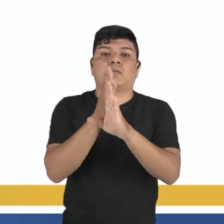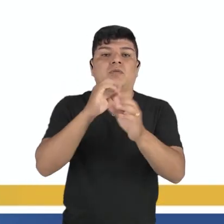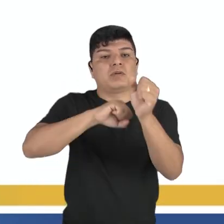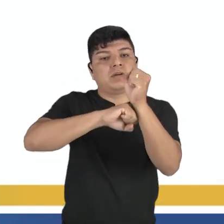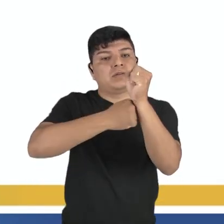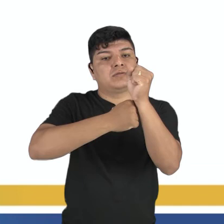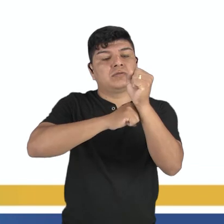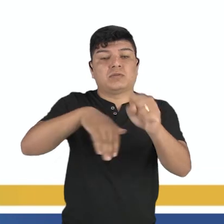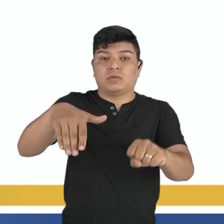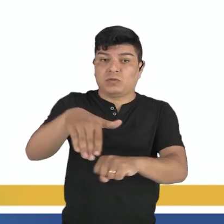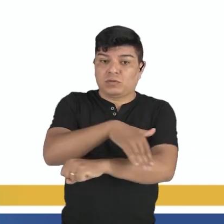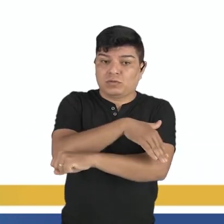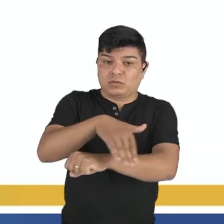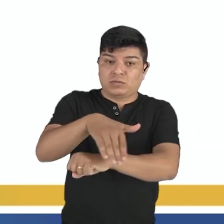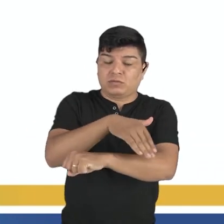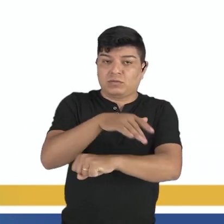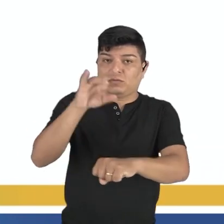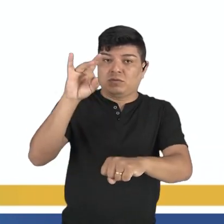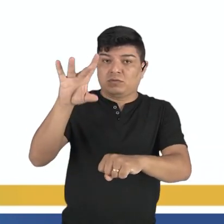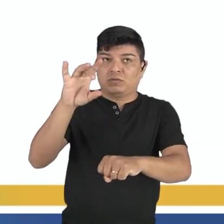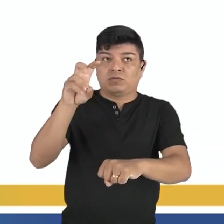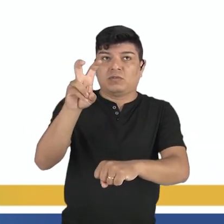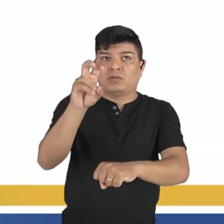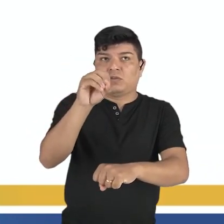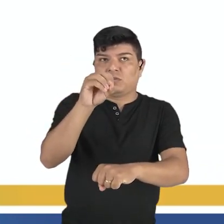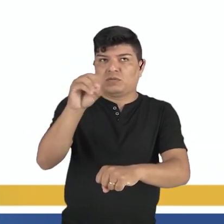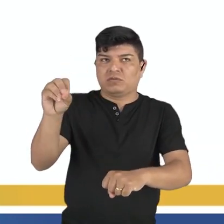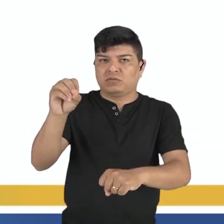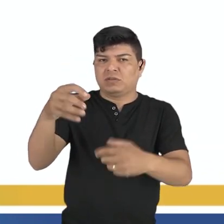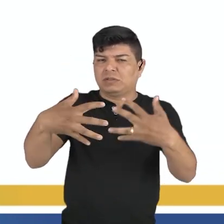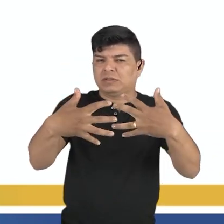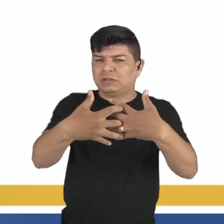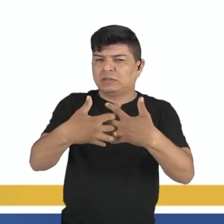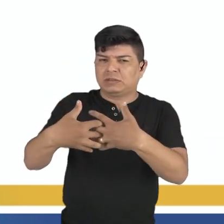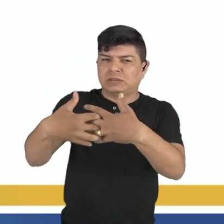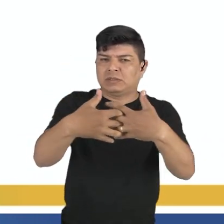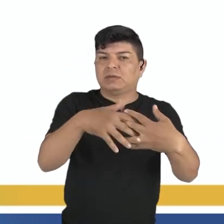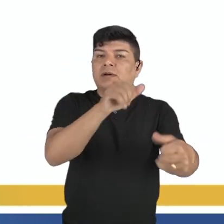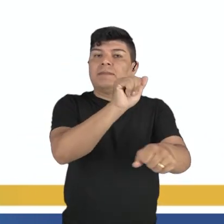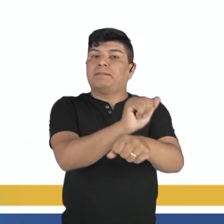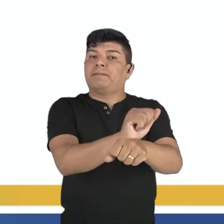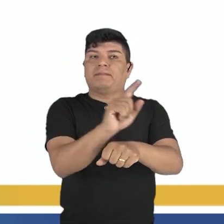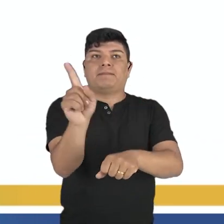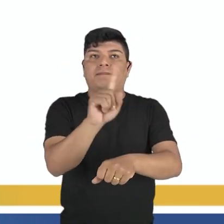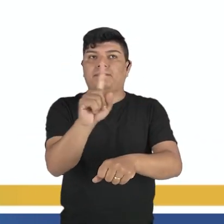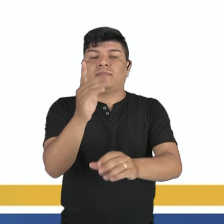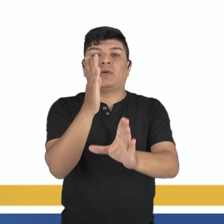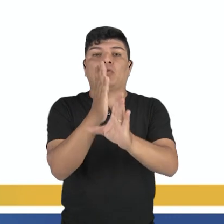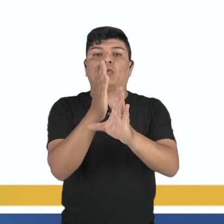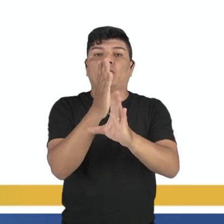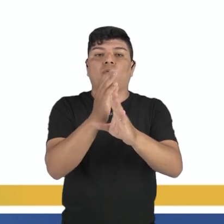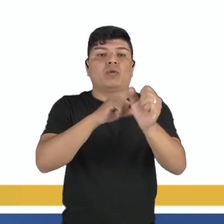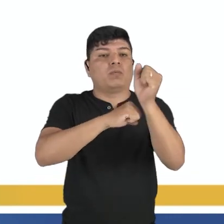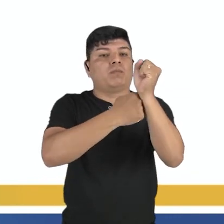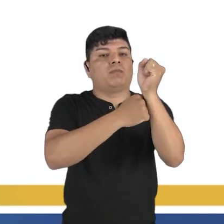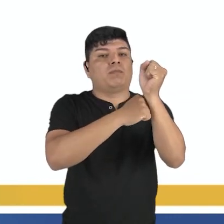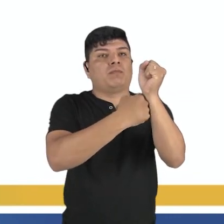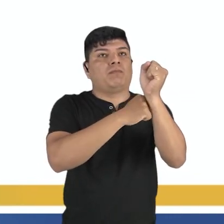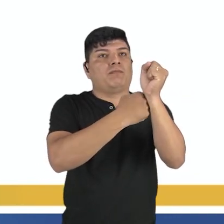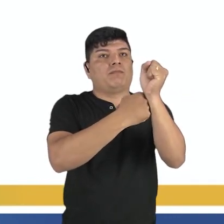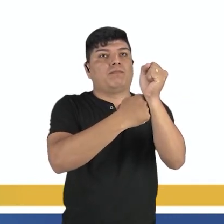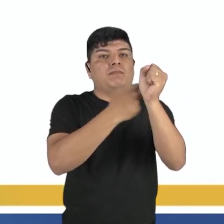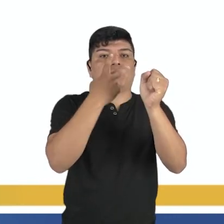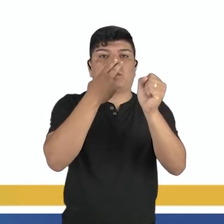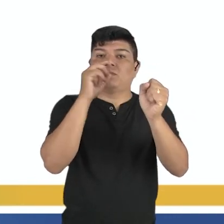das estradas. Não foi só os 500 caminhões estacionados, mas foi a questão do bloqueio. O fato de